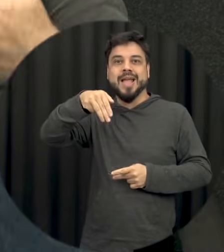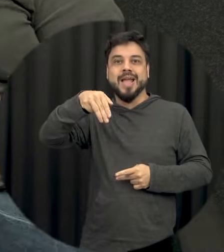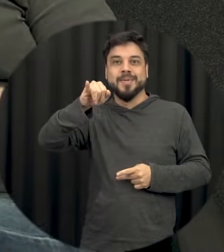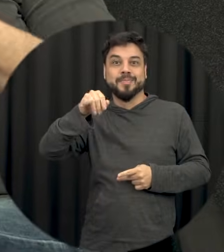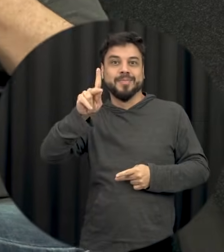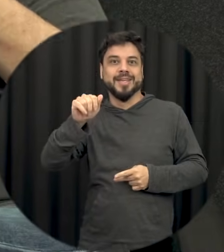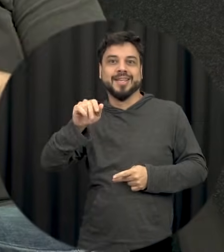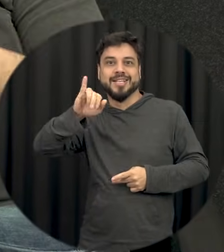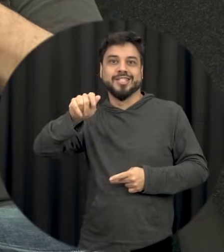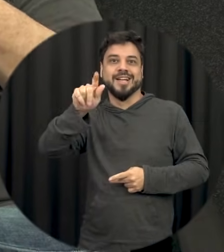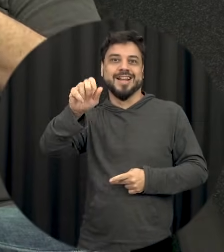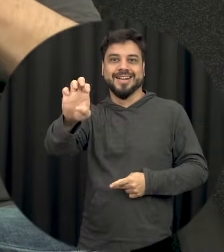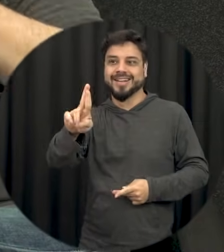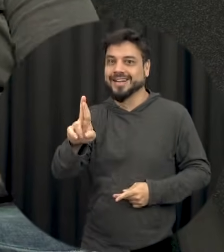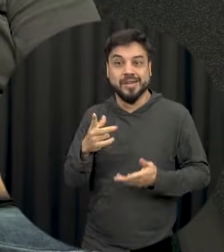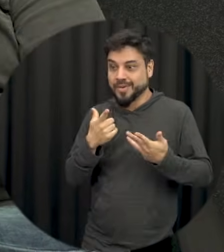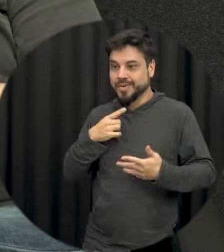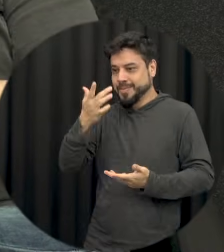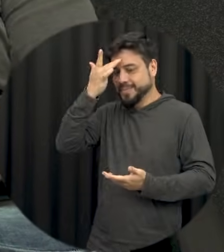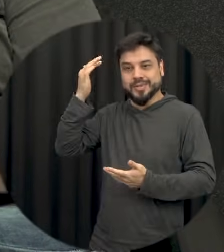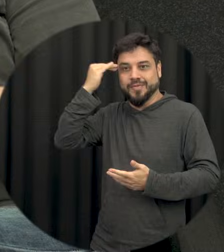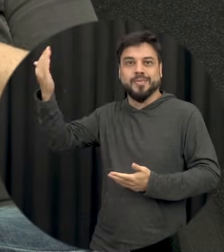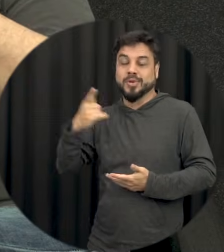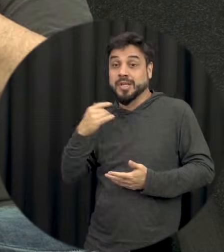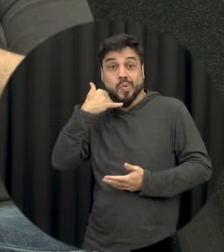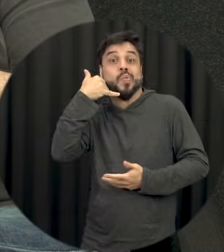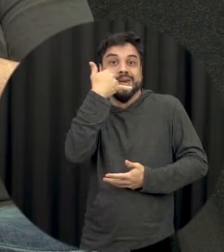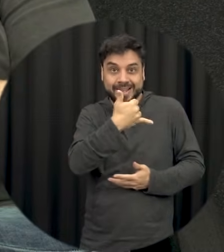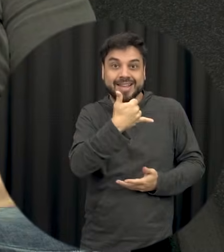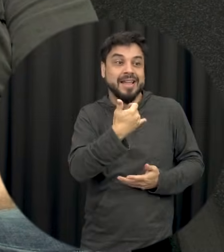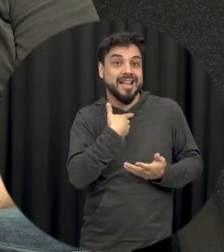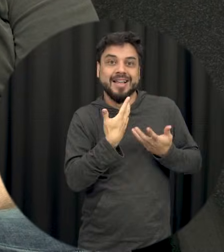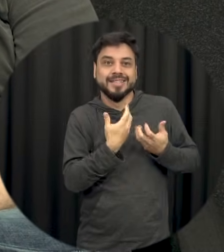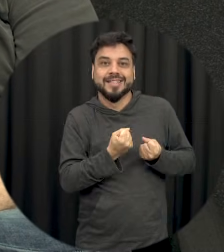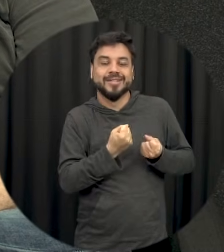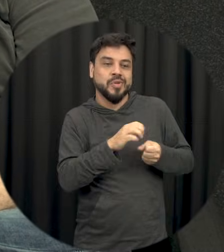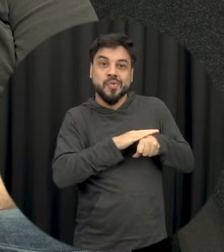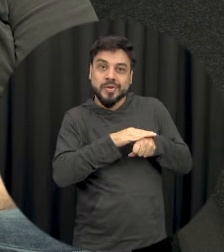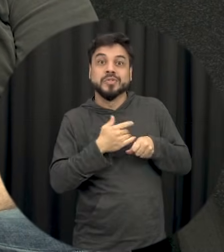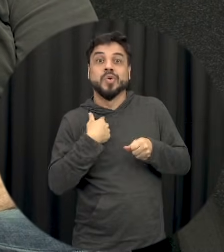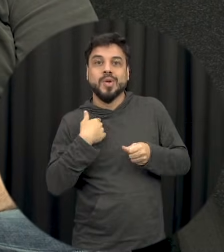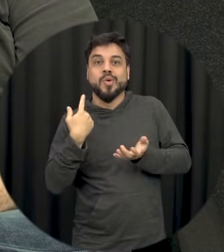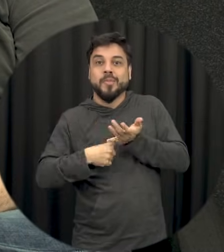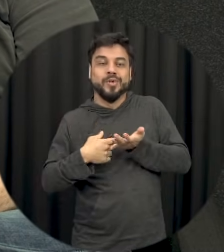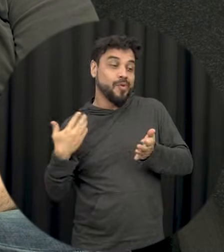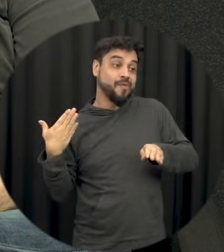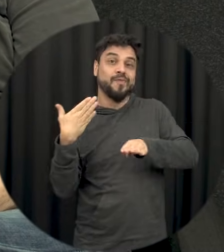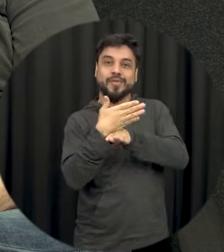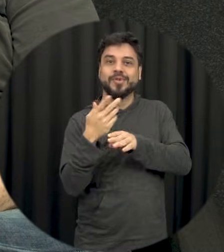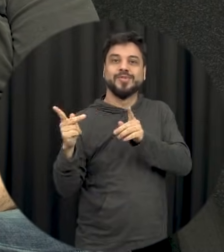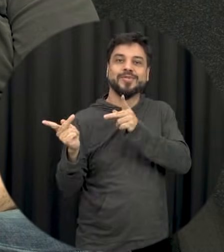ela insistiu, e eu liguei para Antônio Cândido, ele foi super gentil, e eu fui visitar Antônio Cândido em São Paulo.